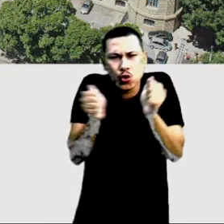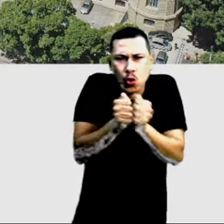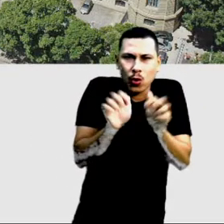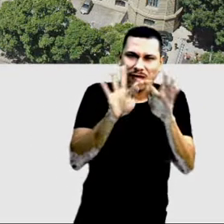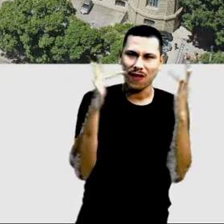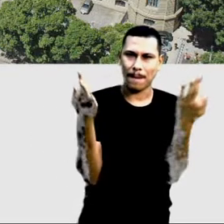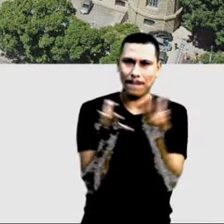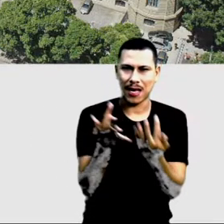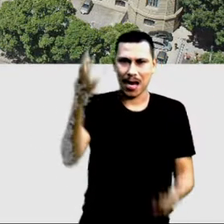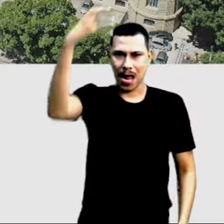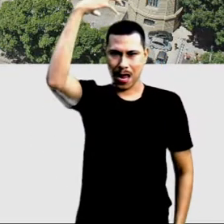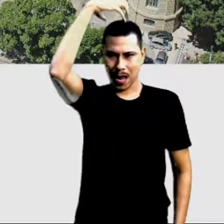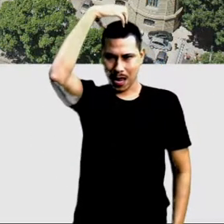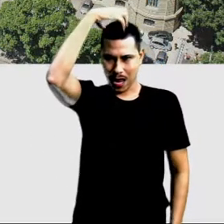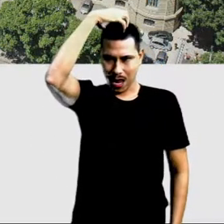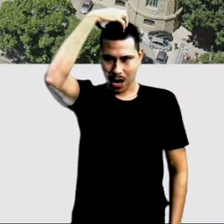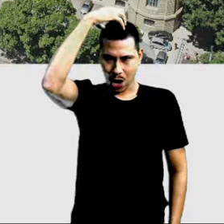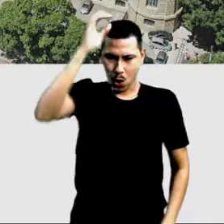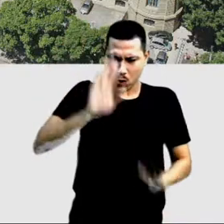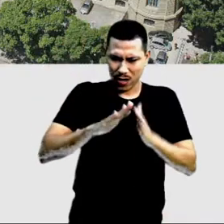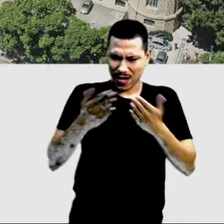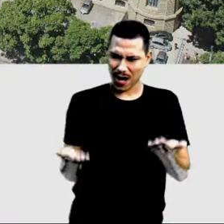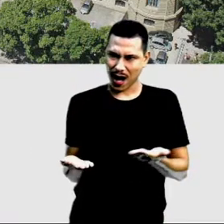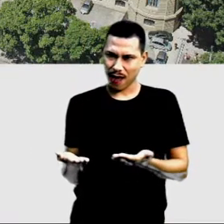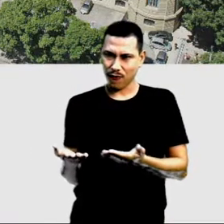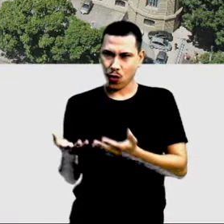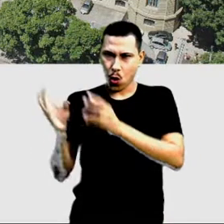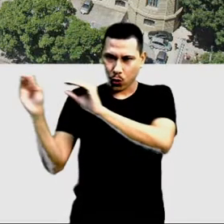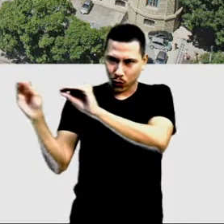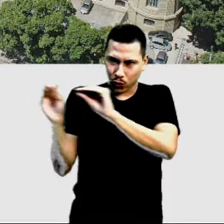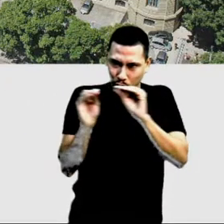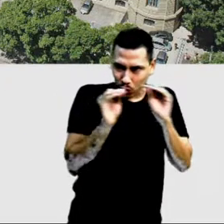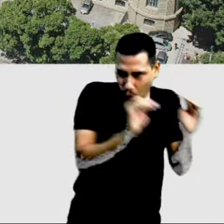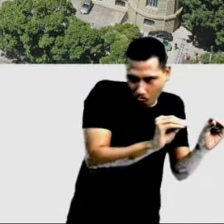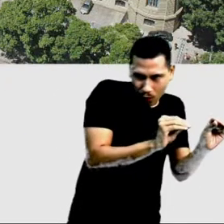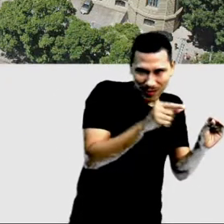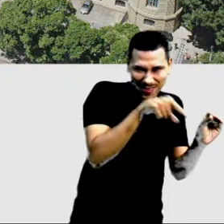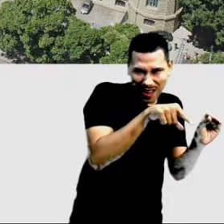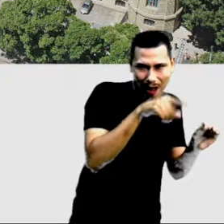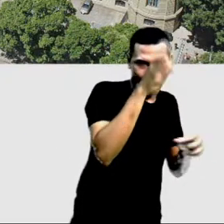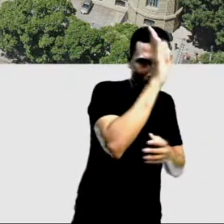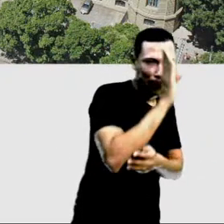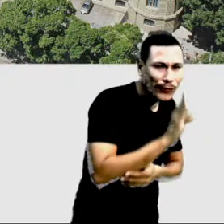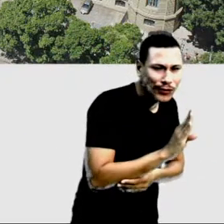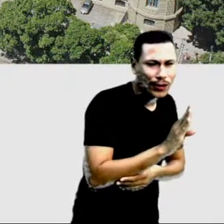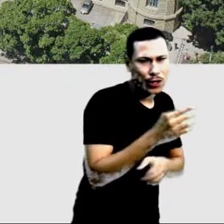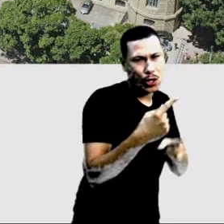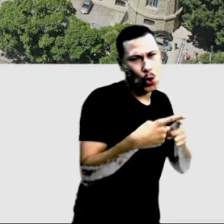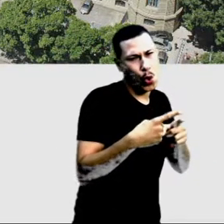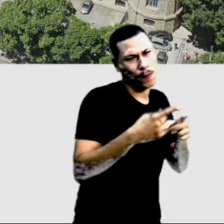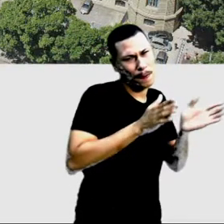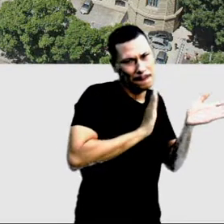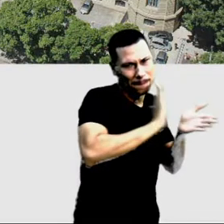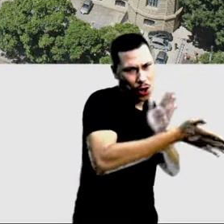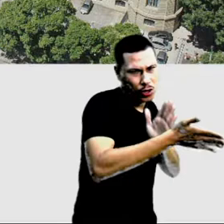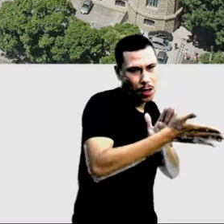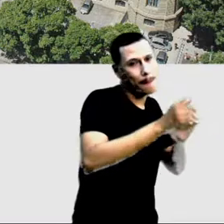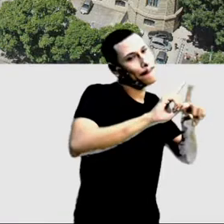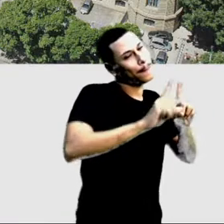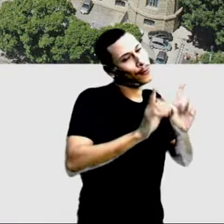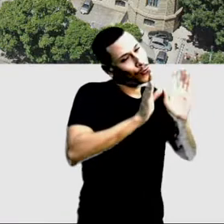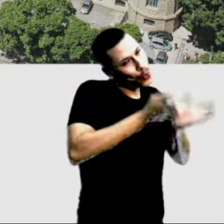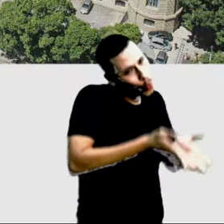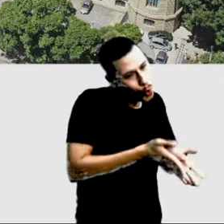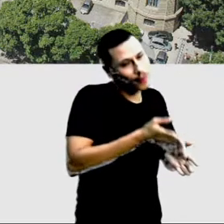os livros que a família real trouxe, tá certo? Quando fugiu para o Brasil e que estão aqui